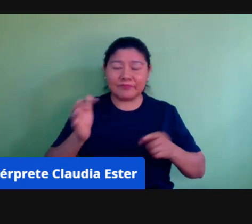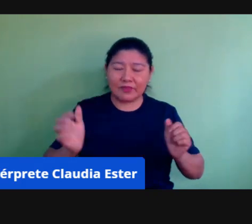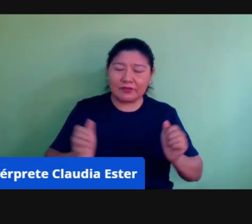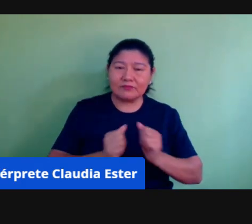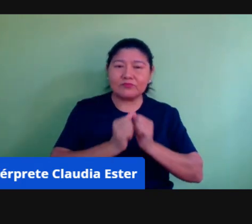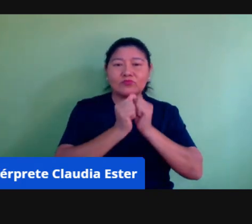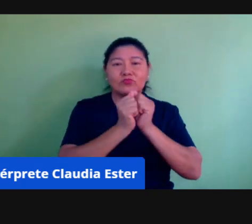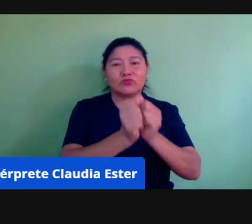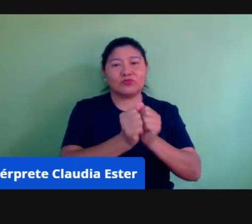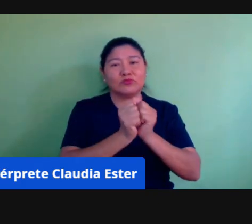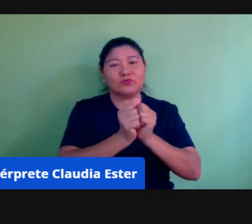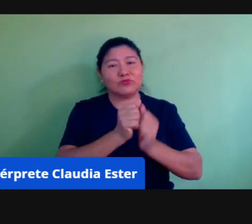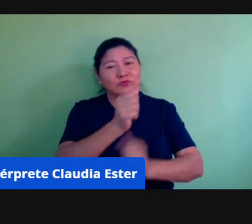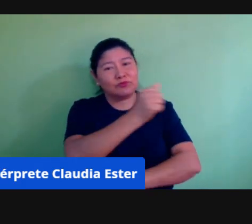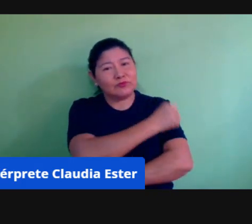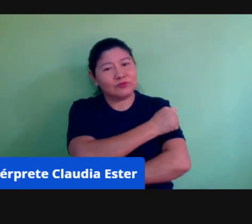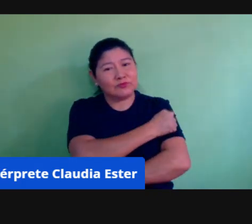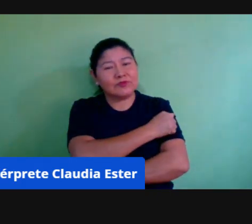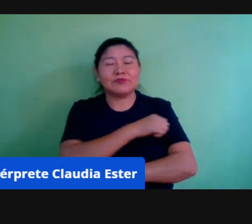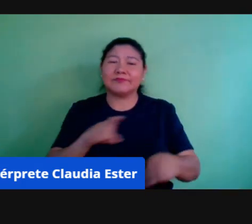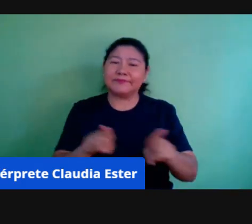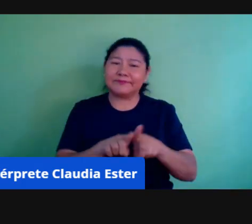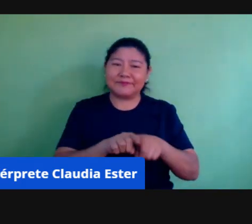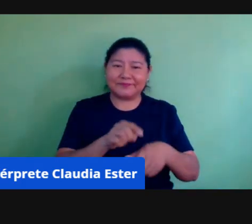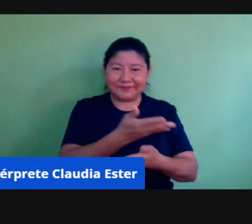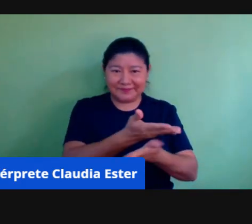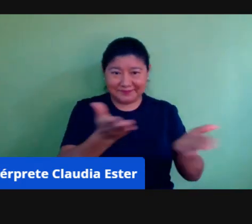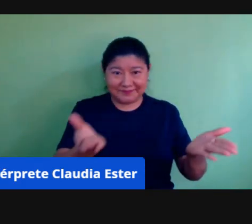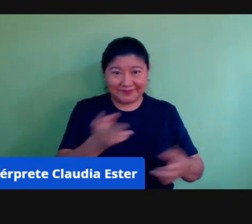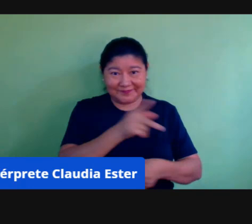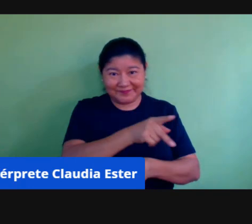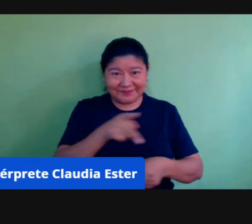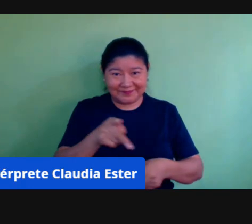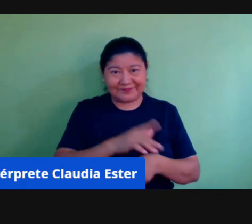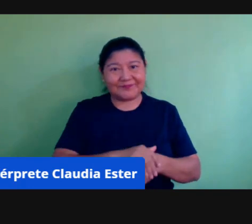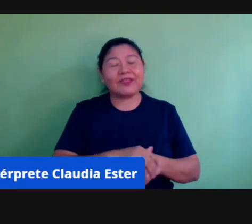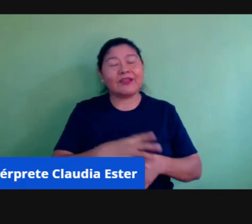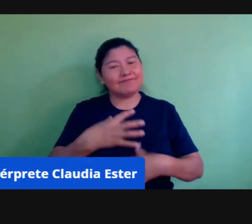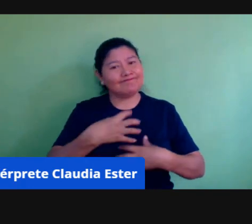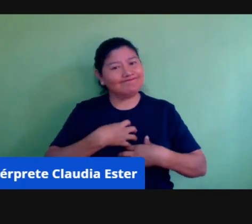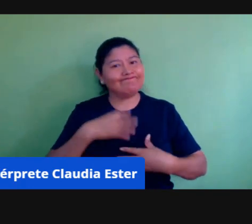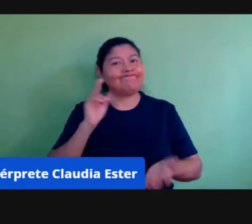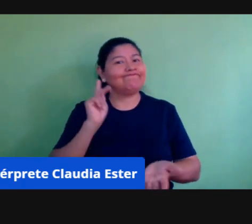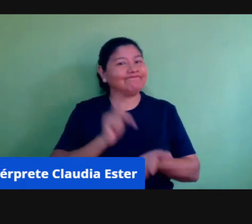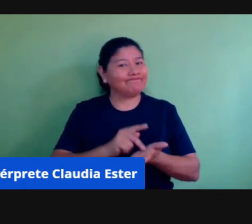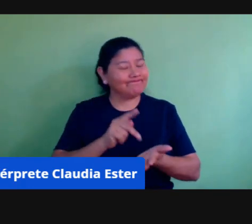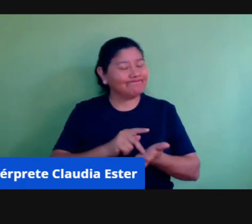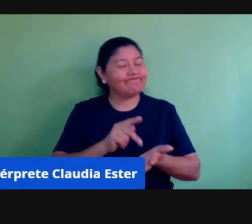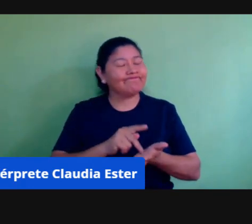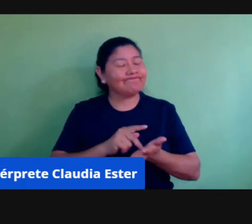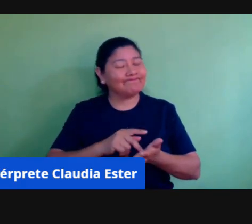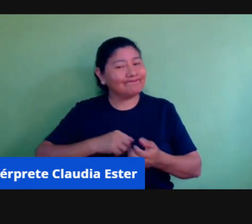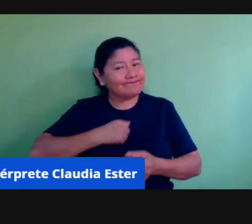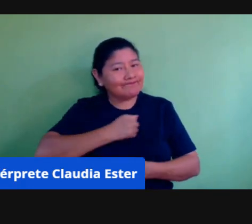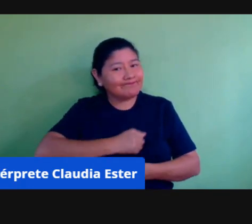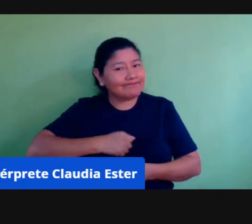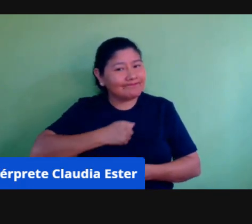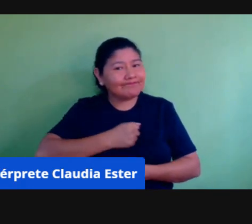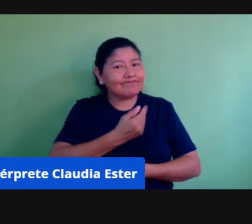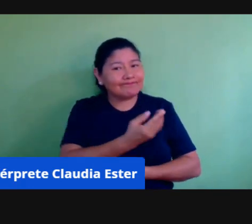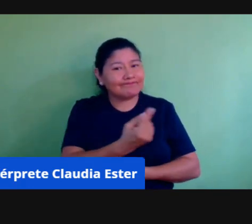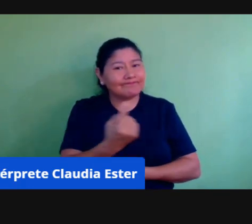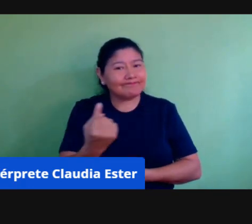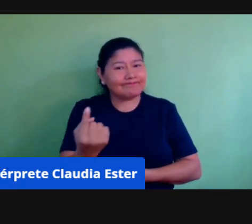de vocês, tá? Isso faz muita falta, né? A gente conversar dessa distância faz falta para a